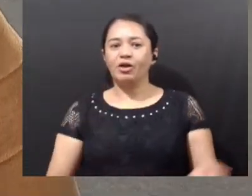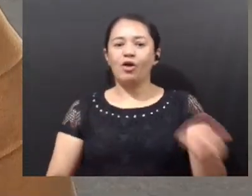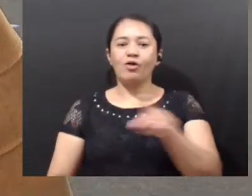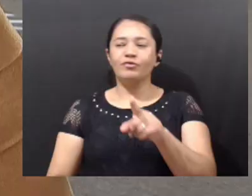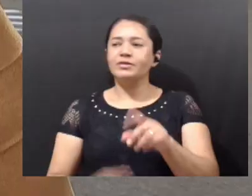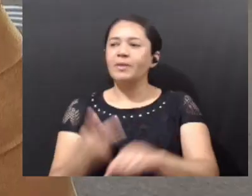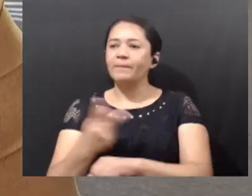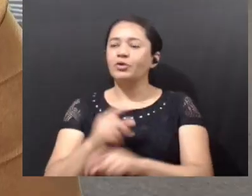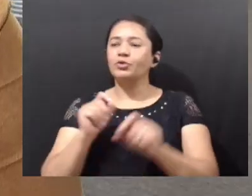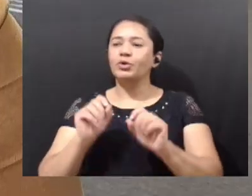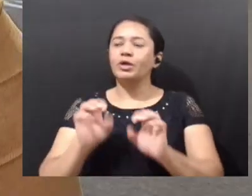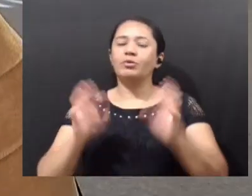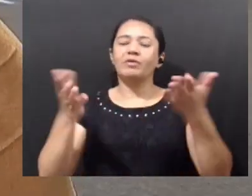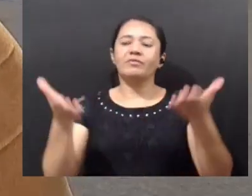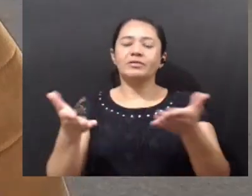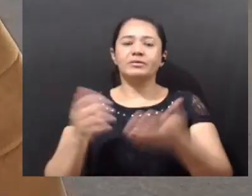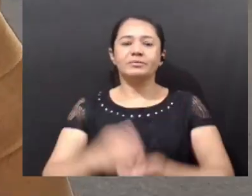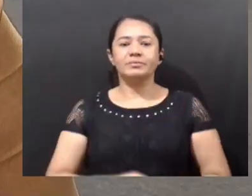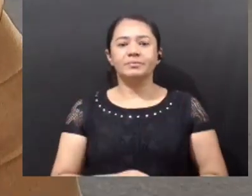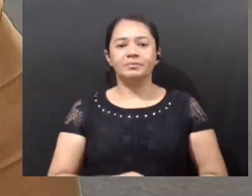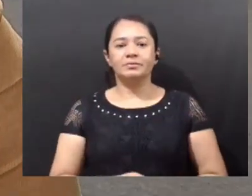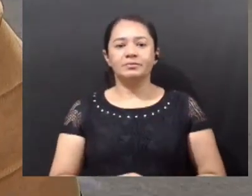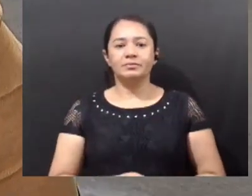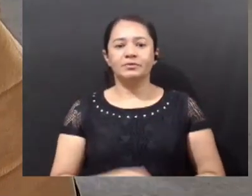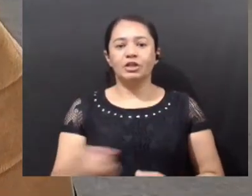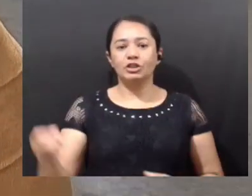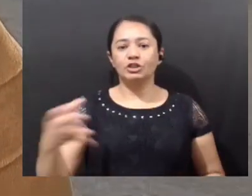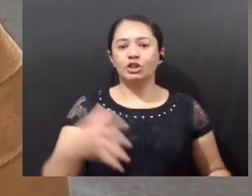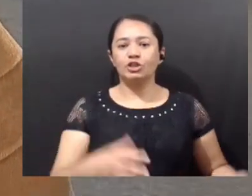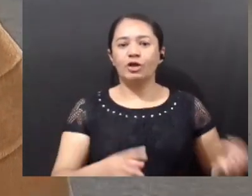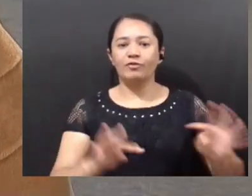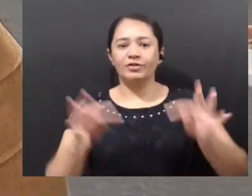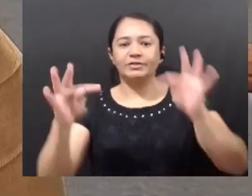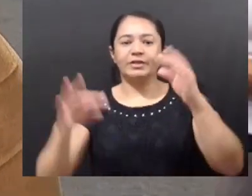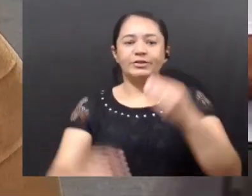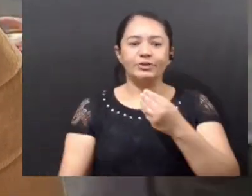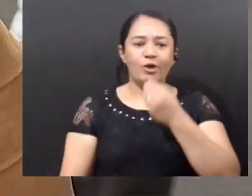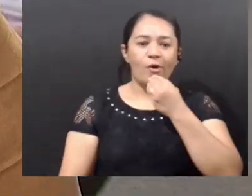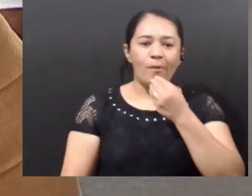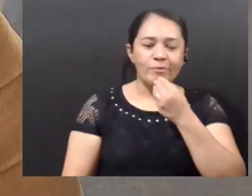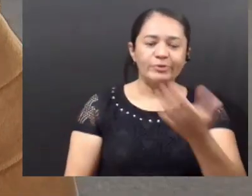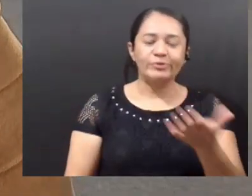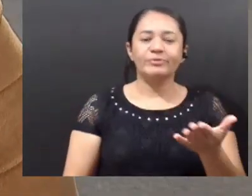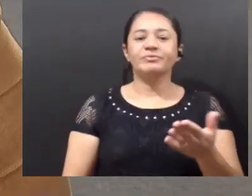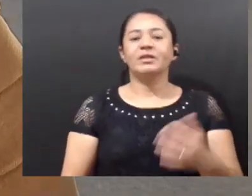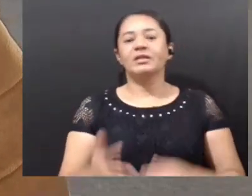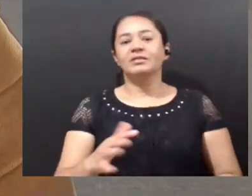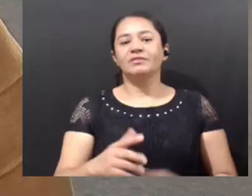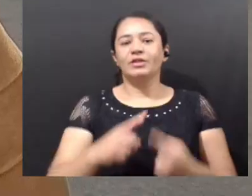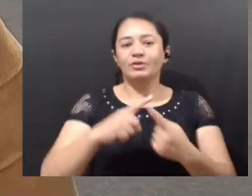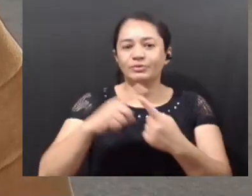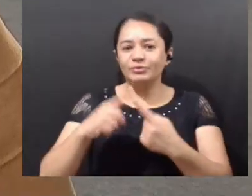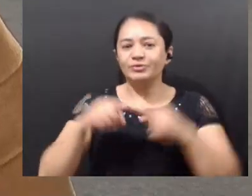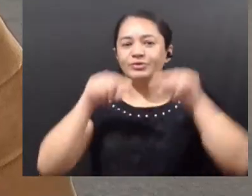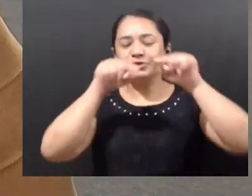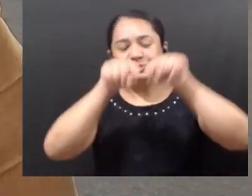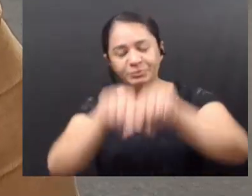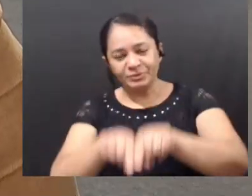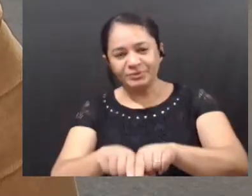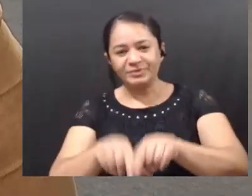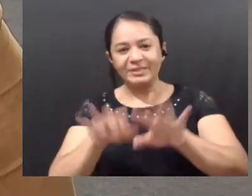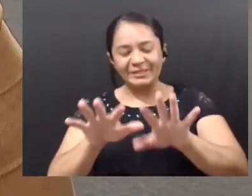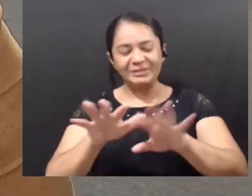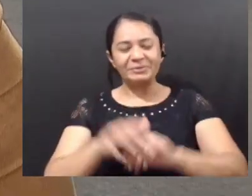esse? Novas tecnologias, oportunidades, de repente algum tipo de parceria, esse tipo de coisa. E qual